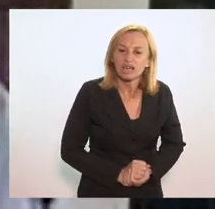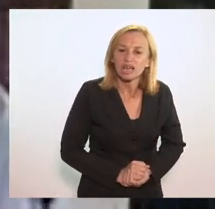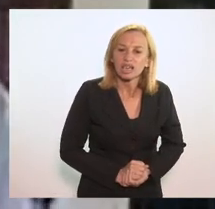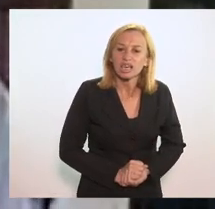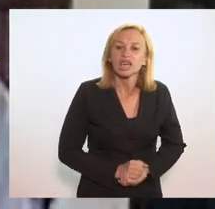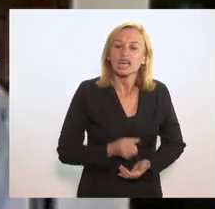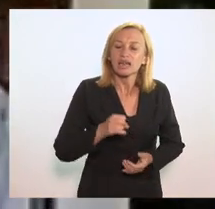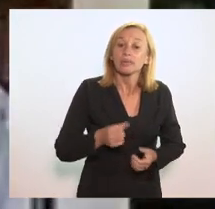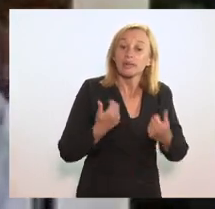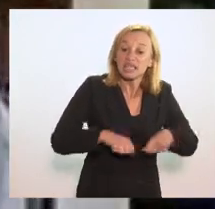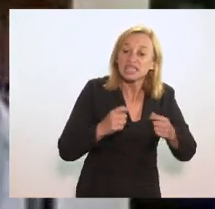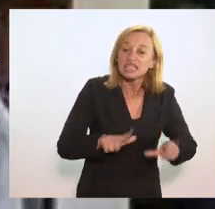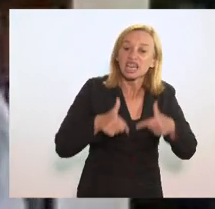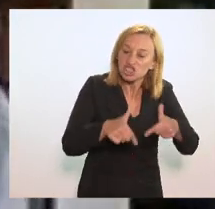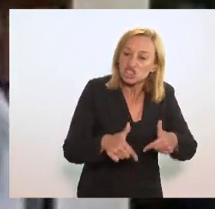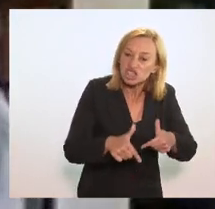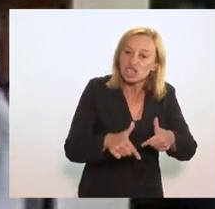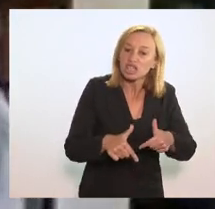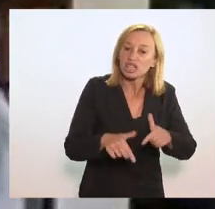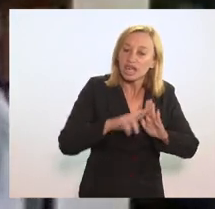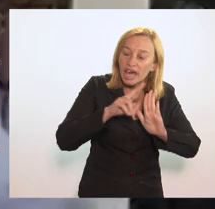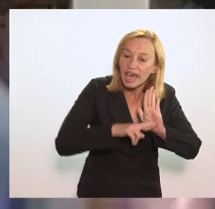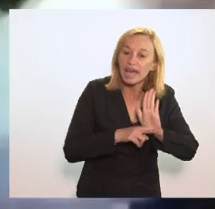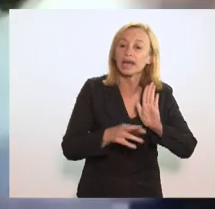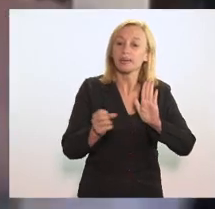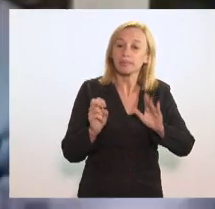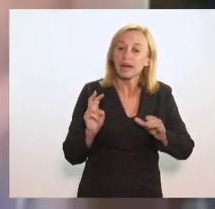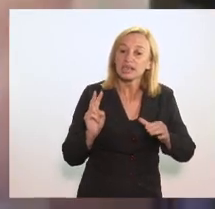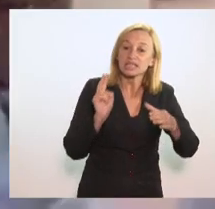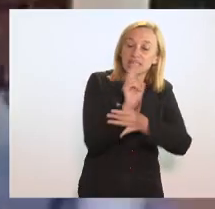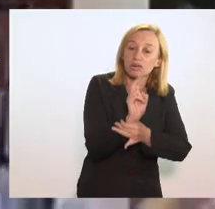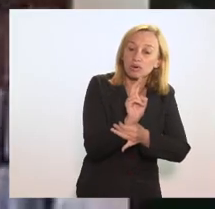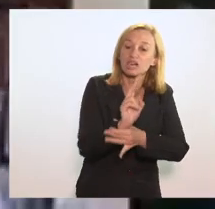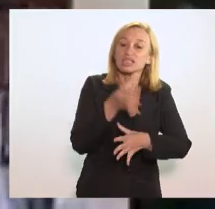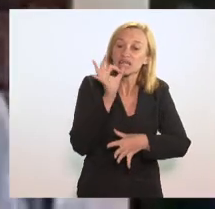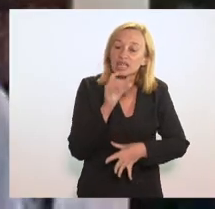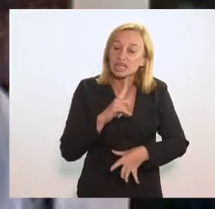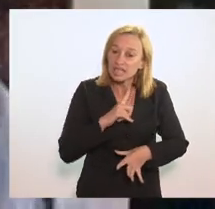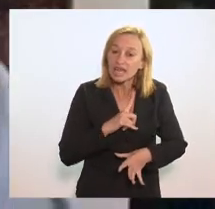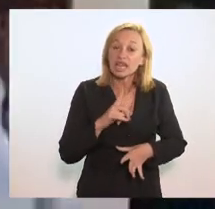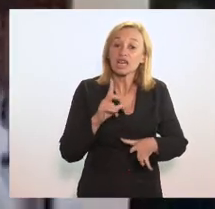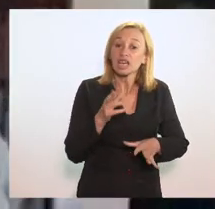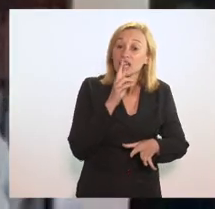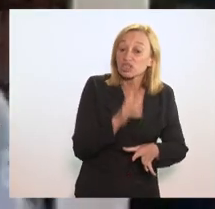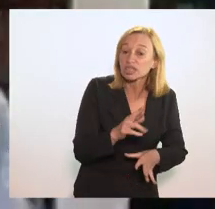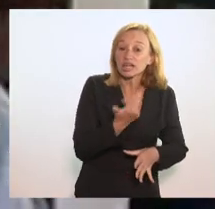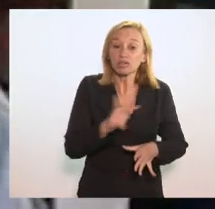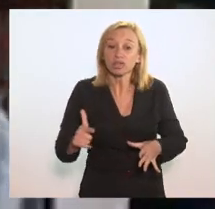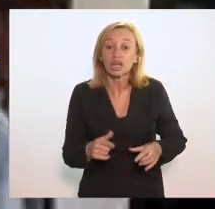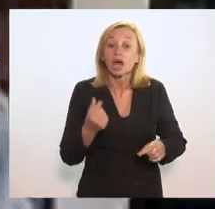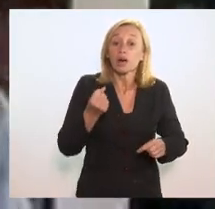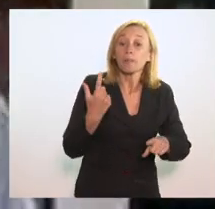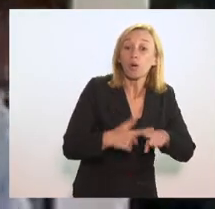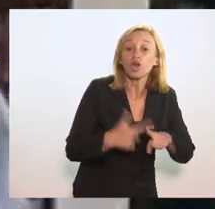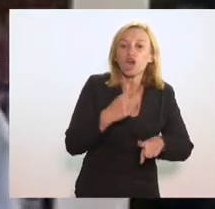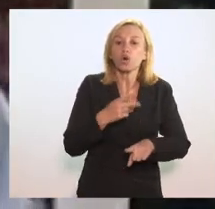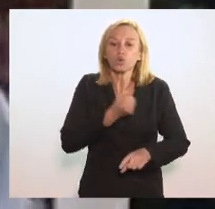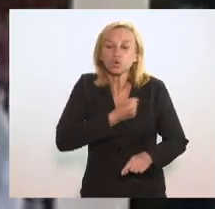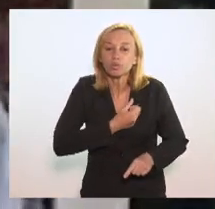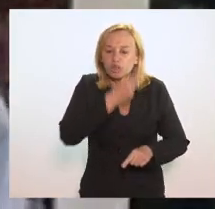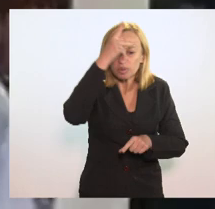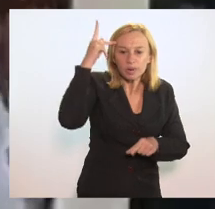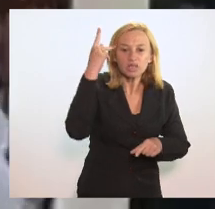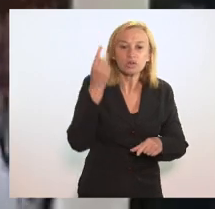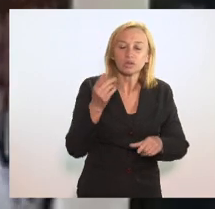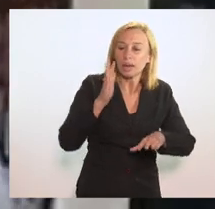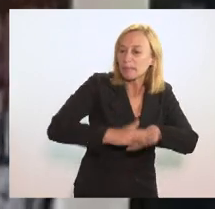providências adotadas exatamente para proteger, não está aparecendo o resultado, porque o número de vítimas está cada vez